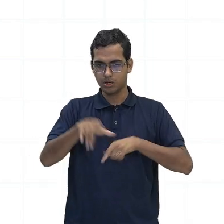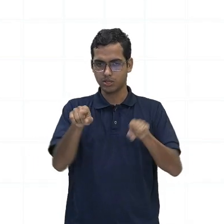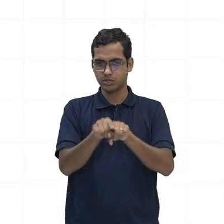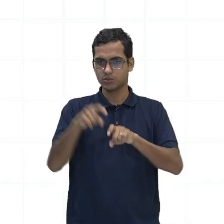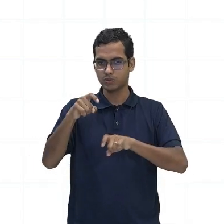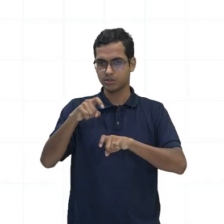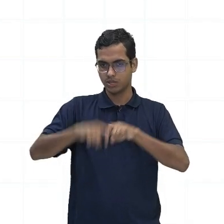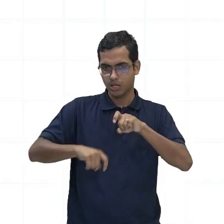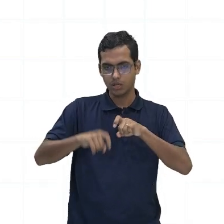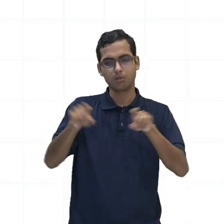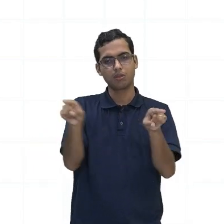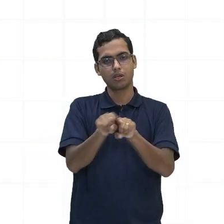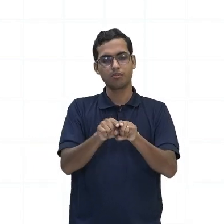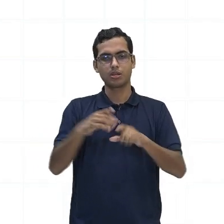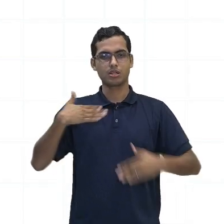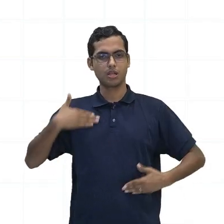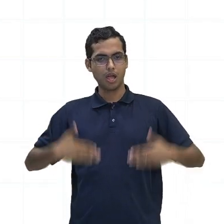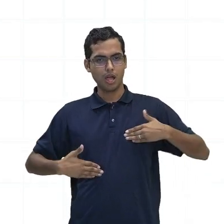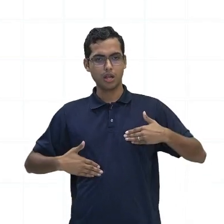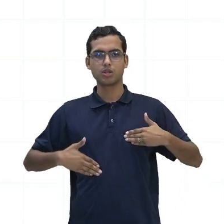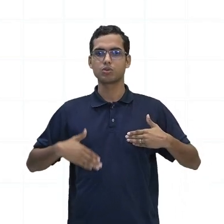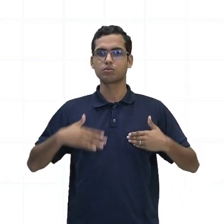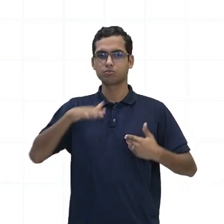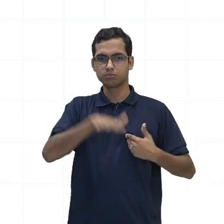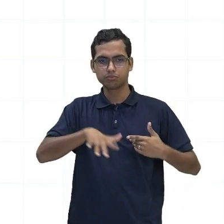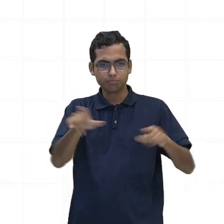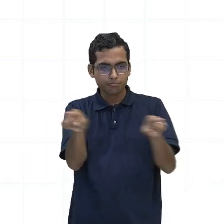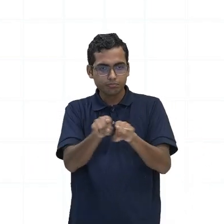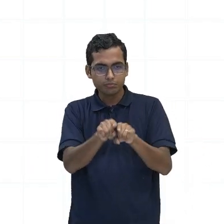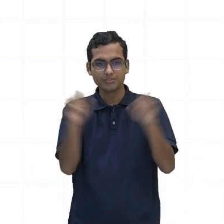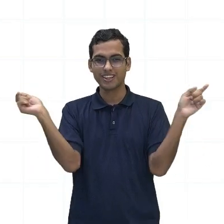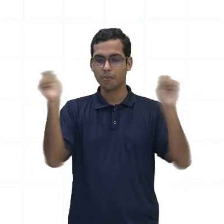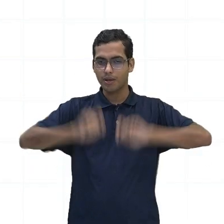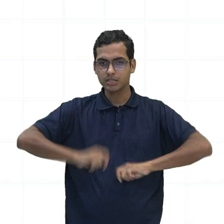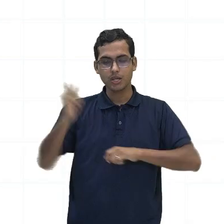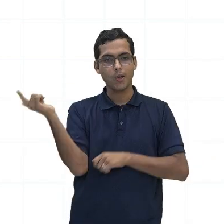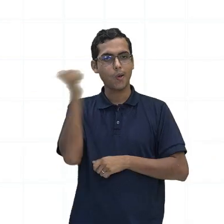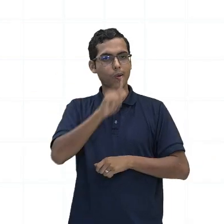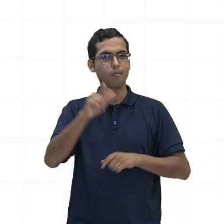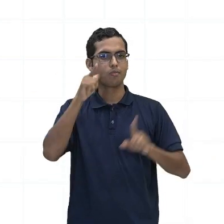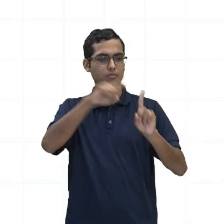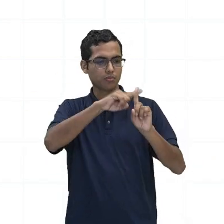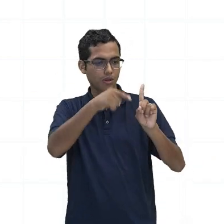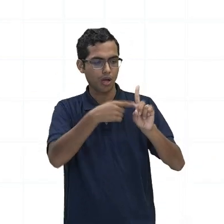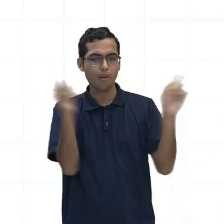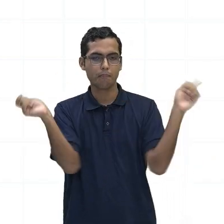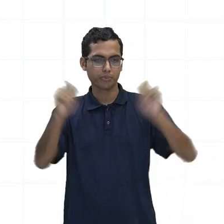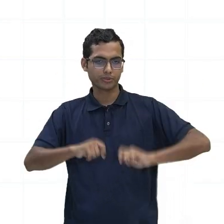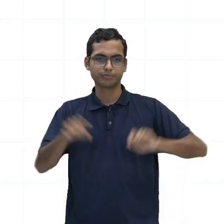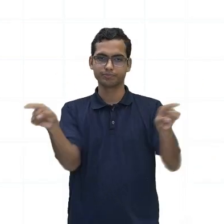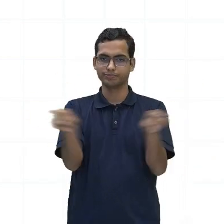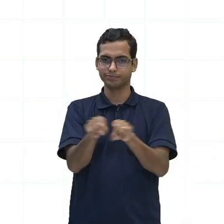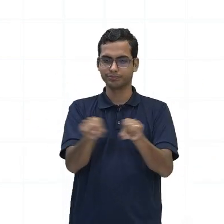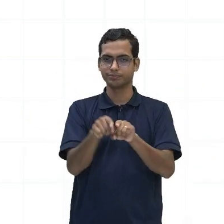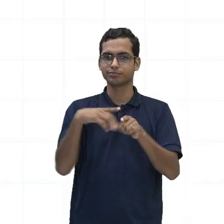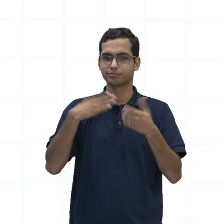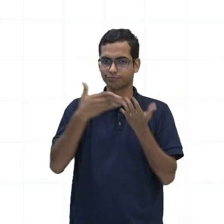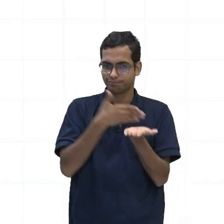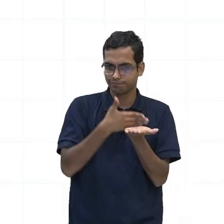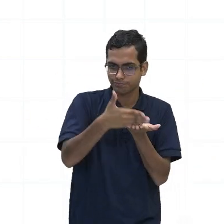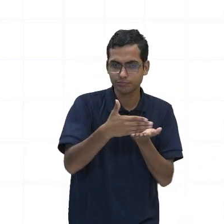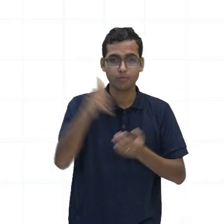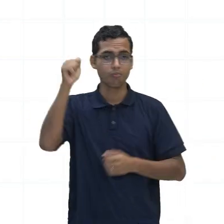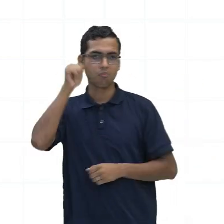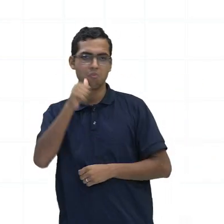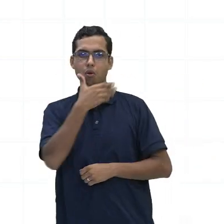gente consegue perceber aí as modificações que acontecem no corpo tanto da menina quanto do menino. Vamos relembrar quais